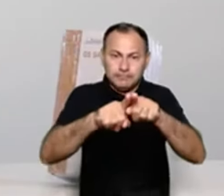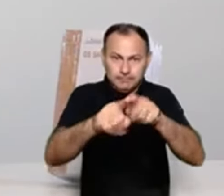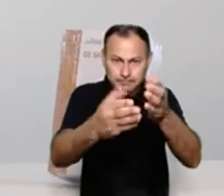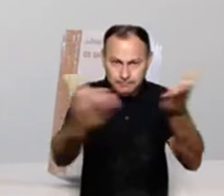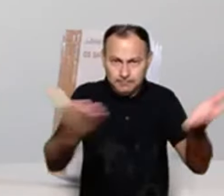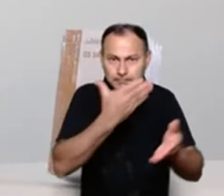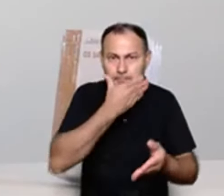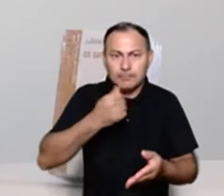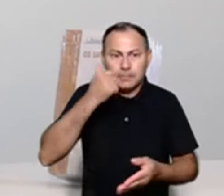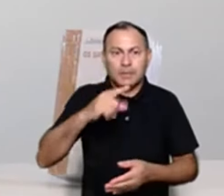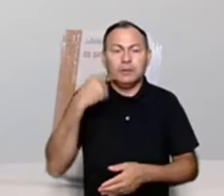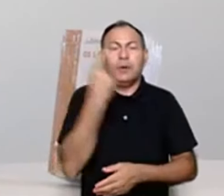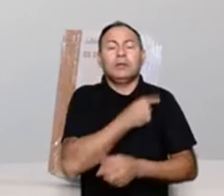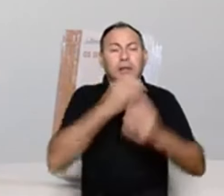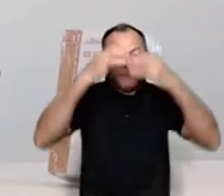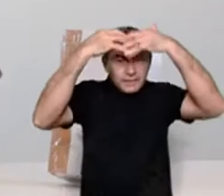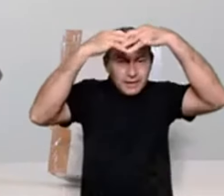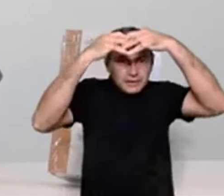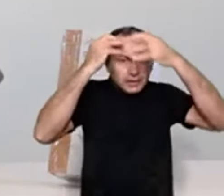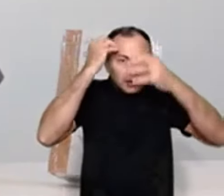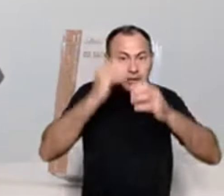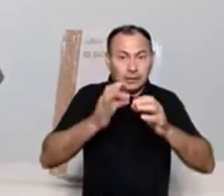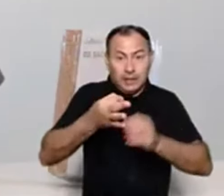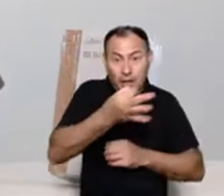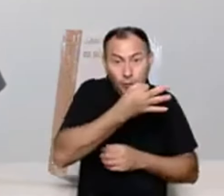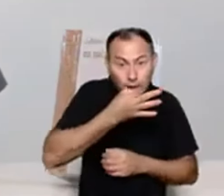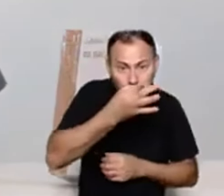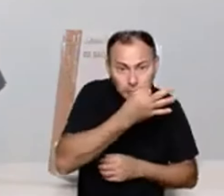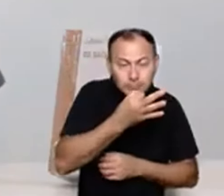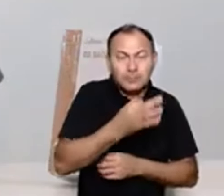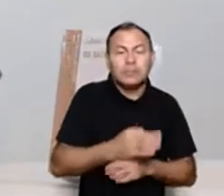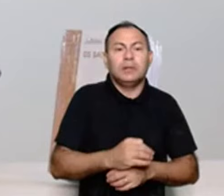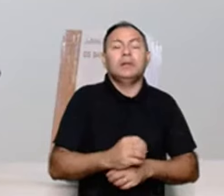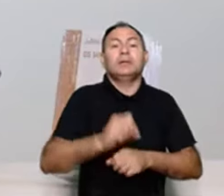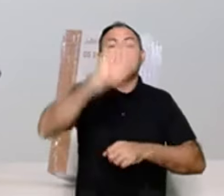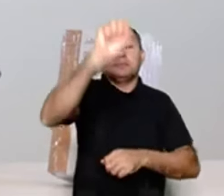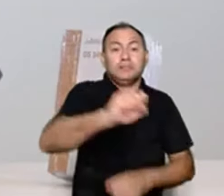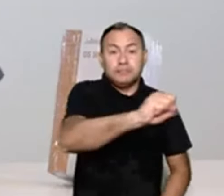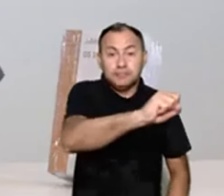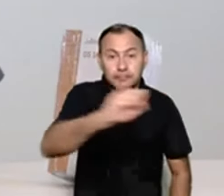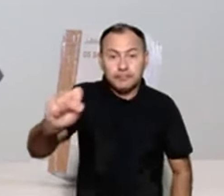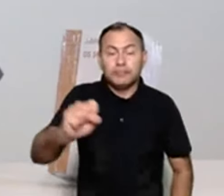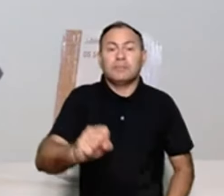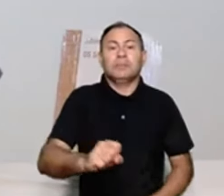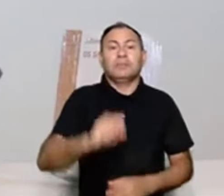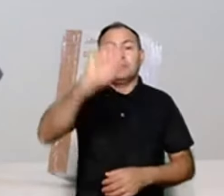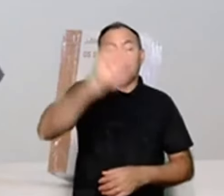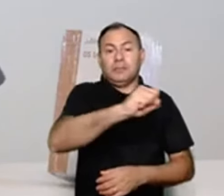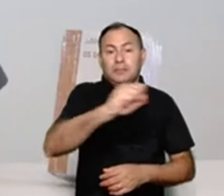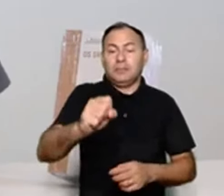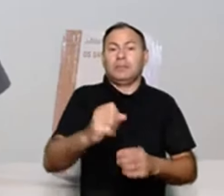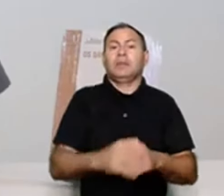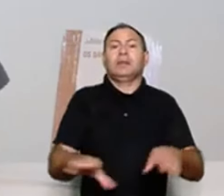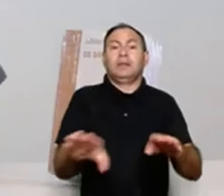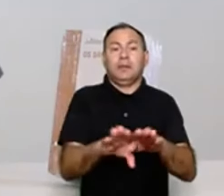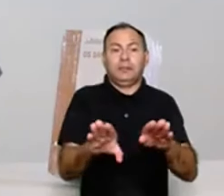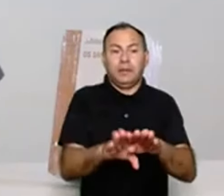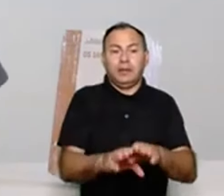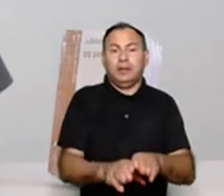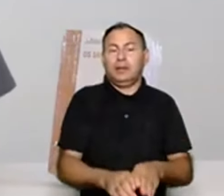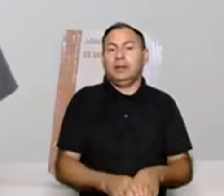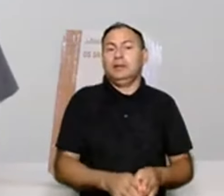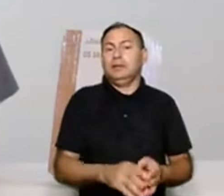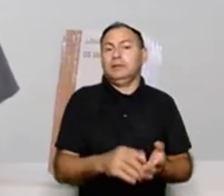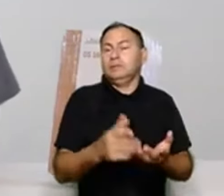caros irmãos e irmãs, nós repetimos, na Eucaristia e nos sacramentos, nos sacramentais, também